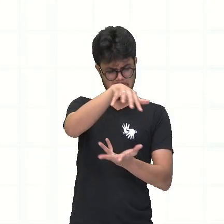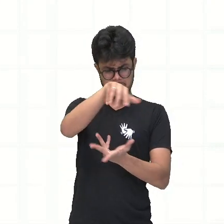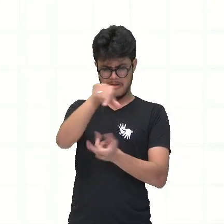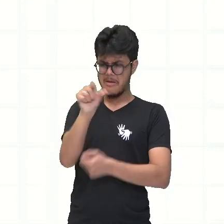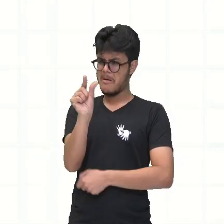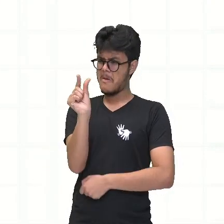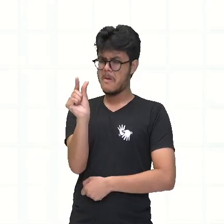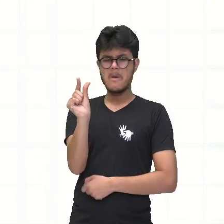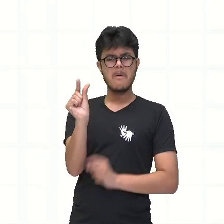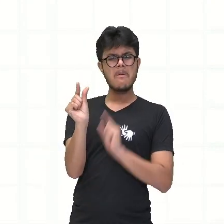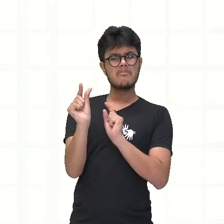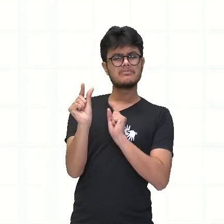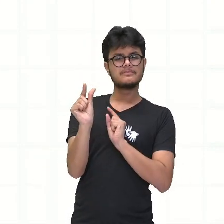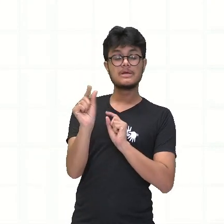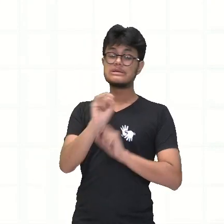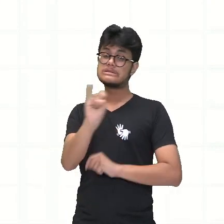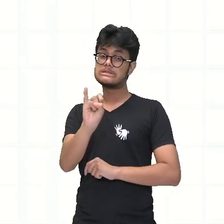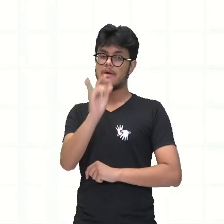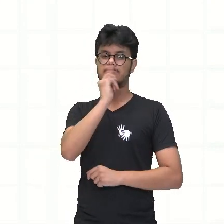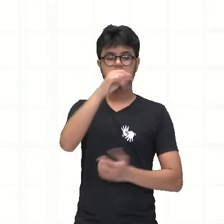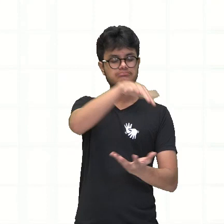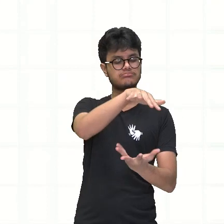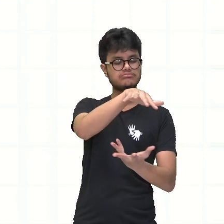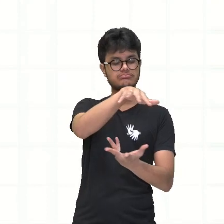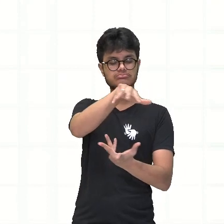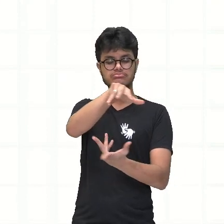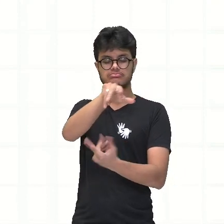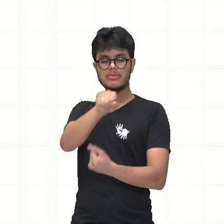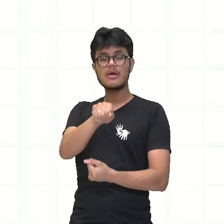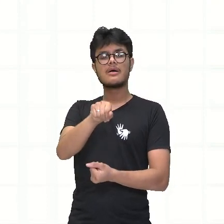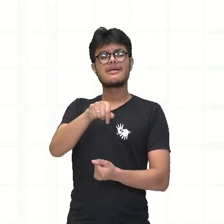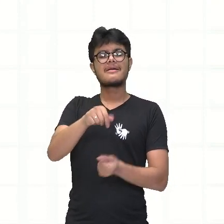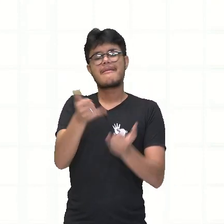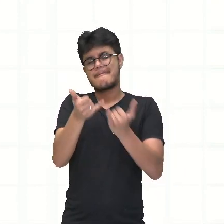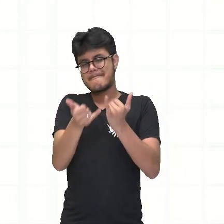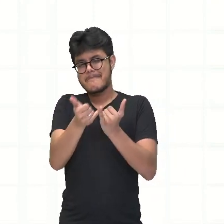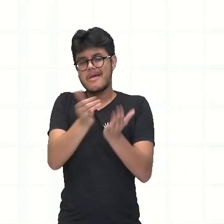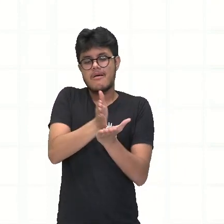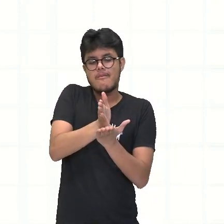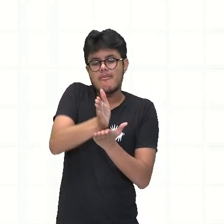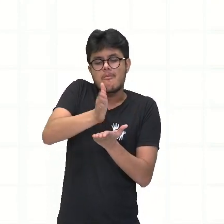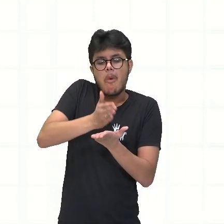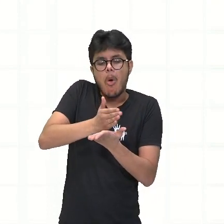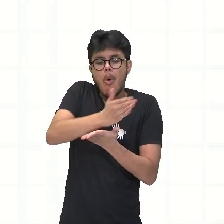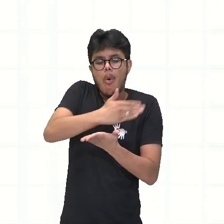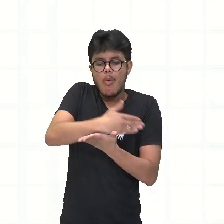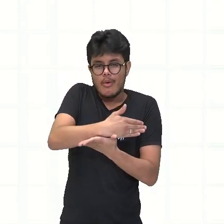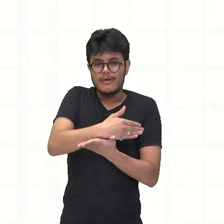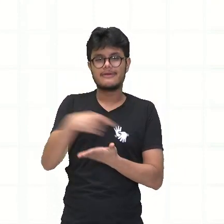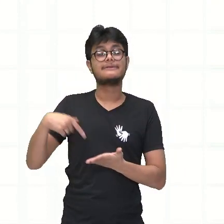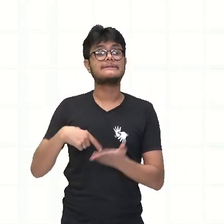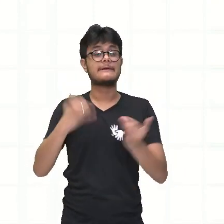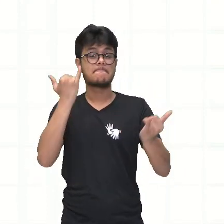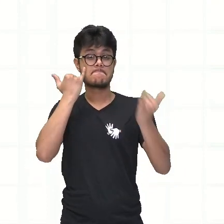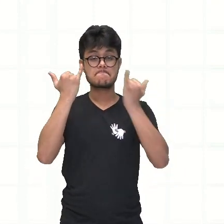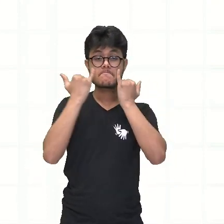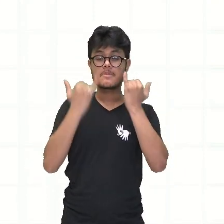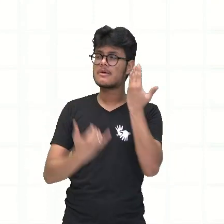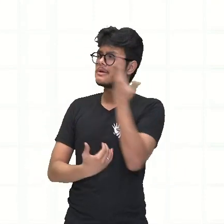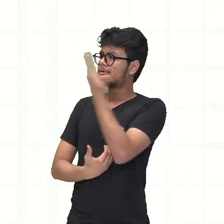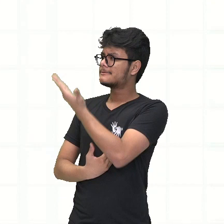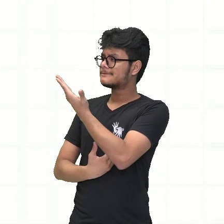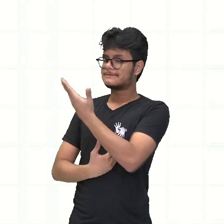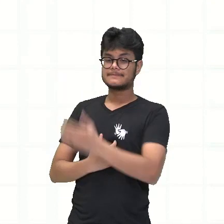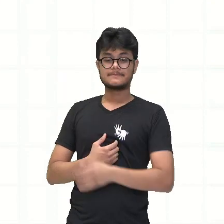da pizza. Se nós considerarmos que o planeta Terra está distribuído em uma pizza, Então nós temos como água doce